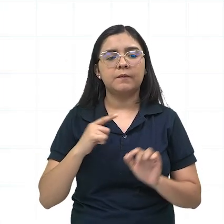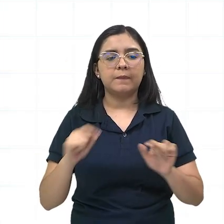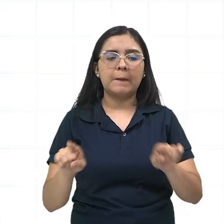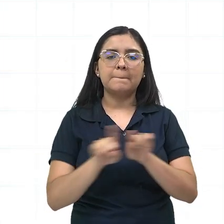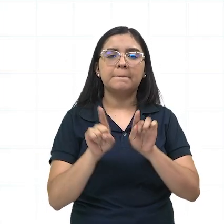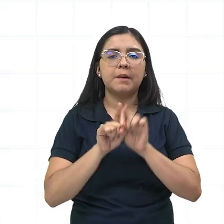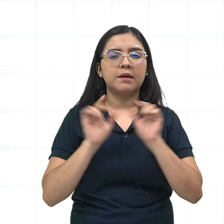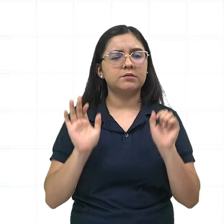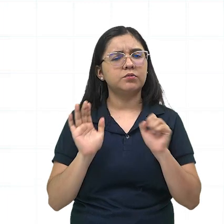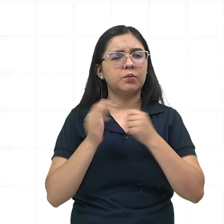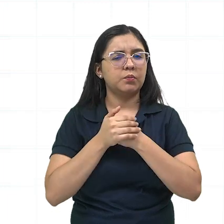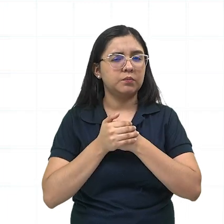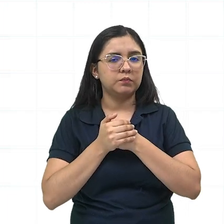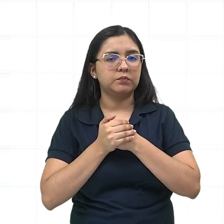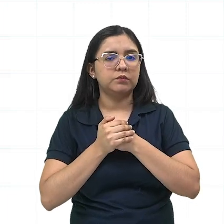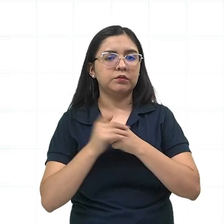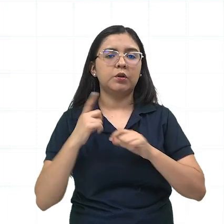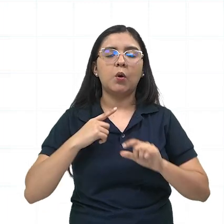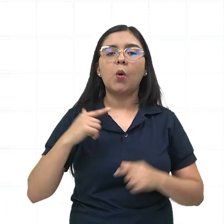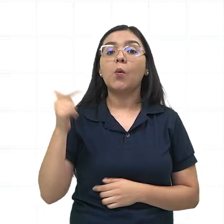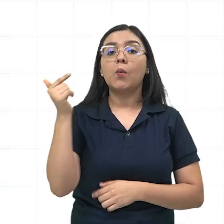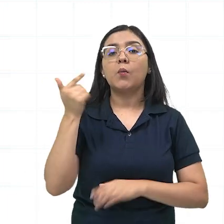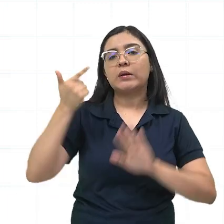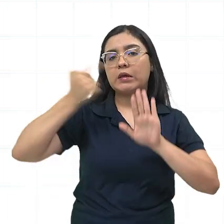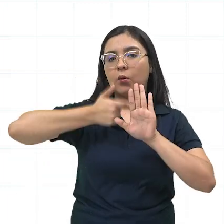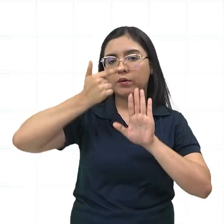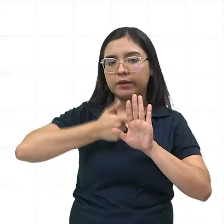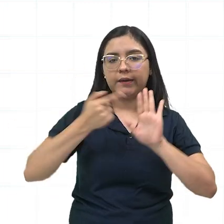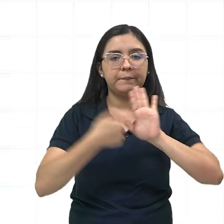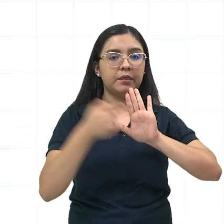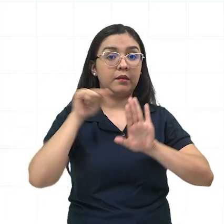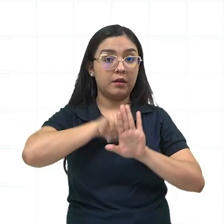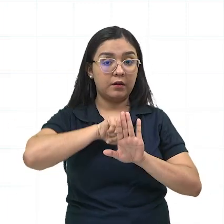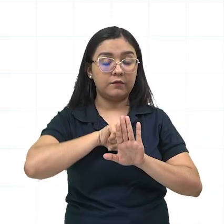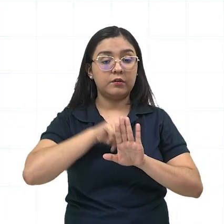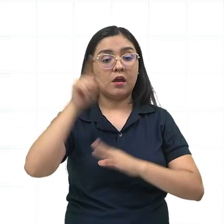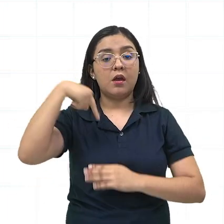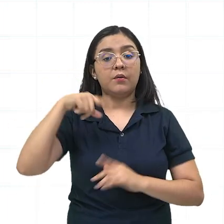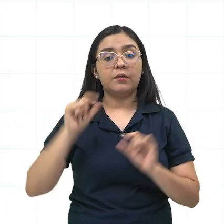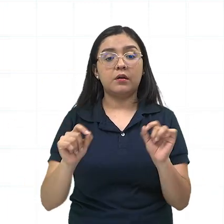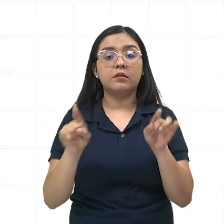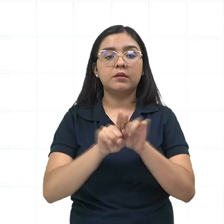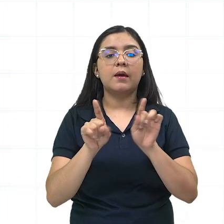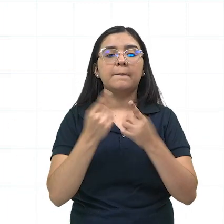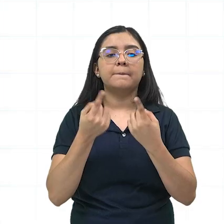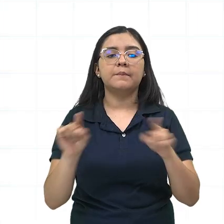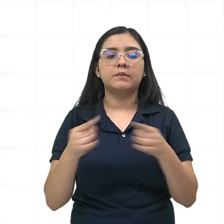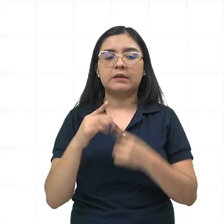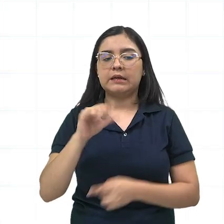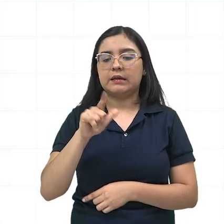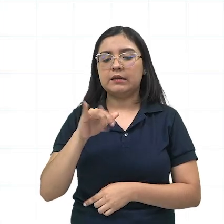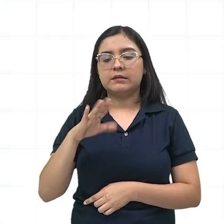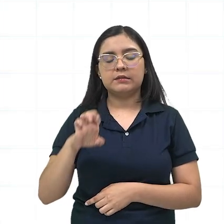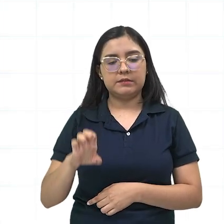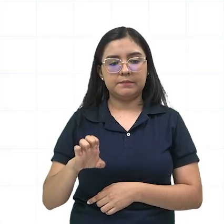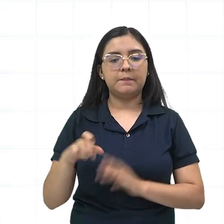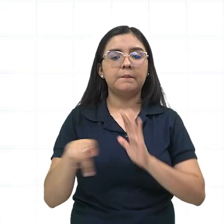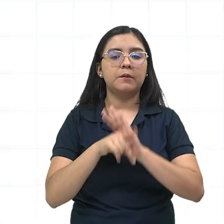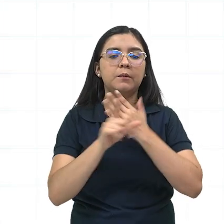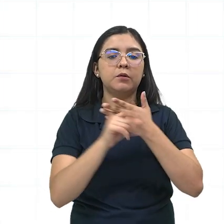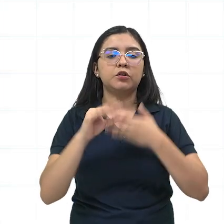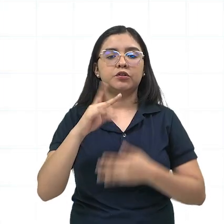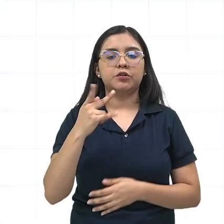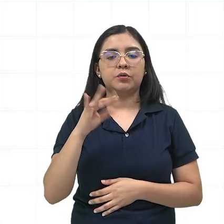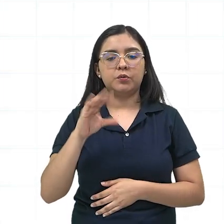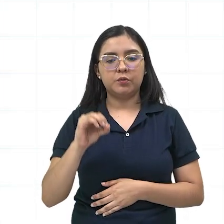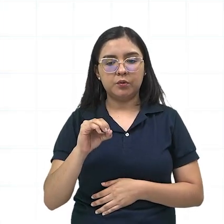mais sutil, com ironias e metáforas. Foi o caso da canção Cálice, composta por